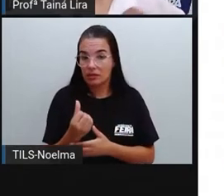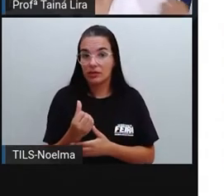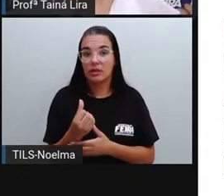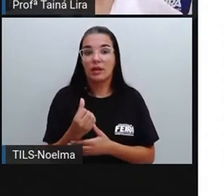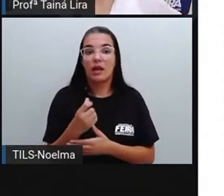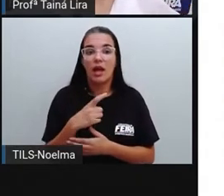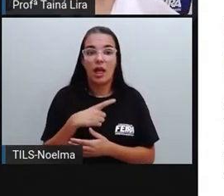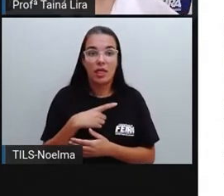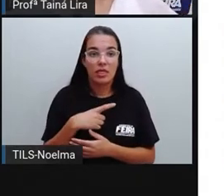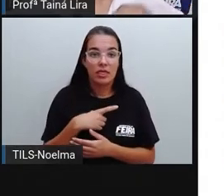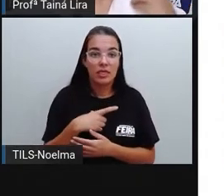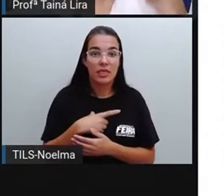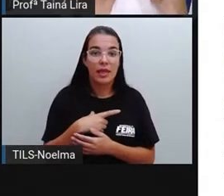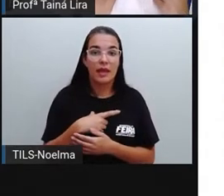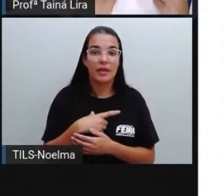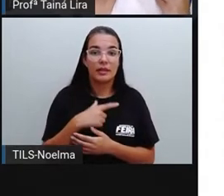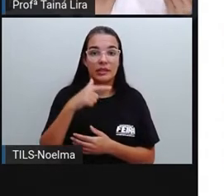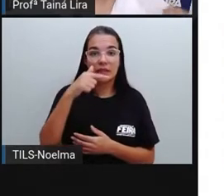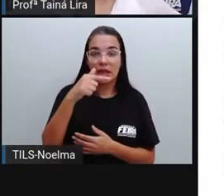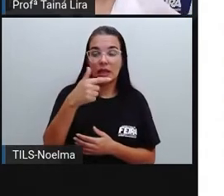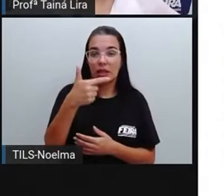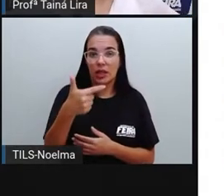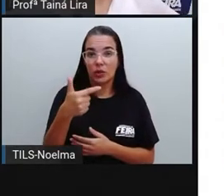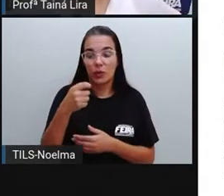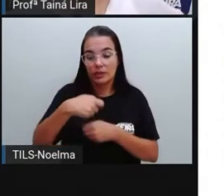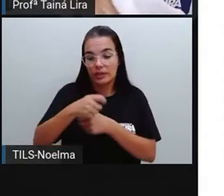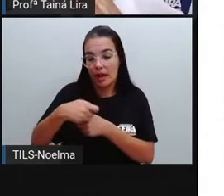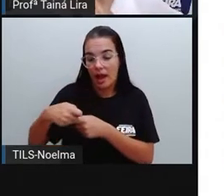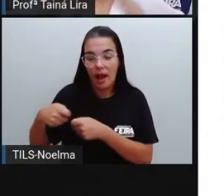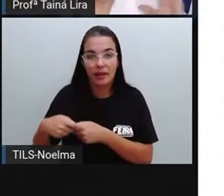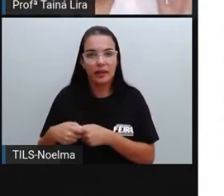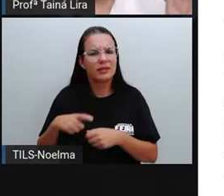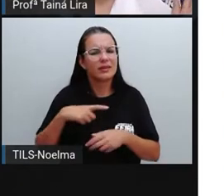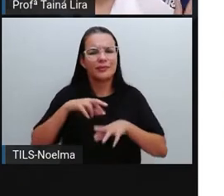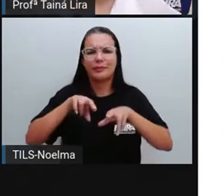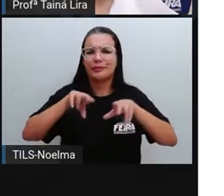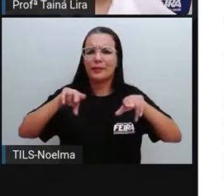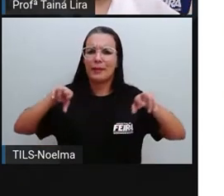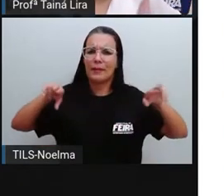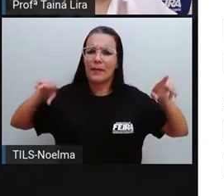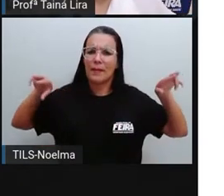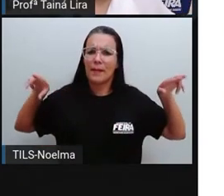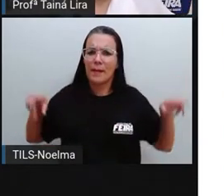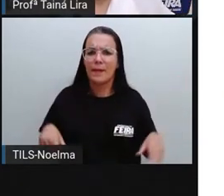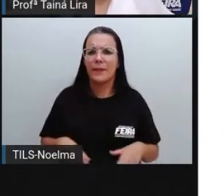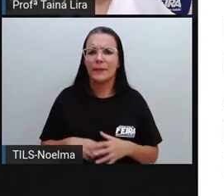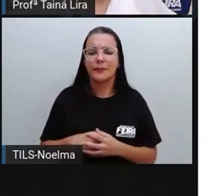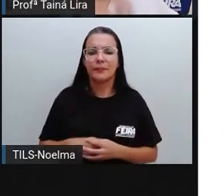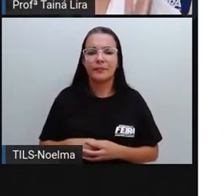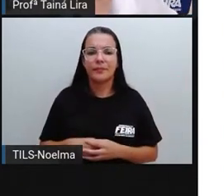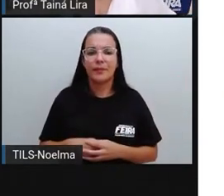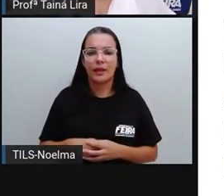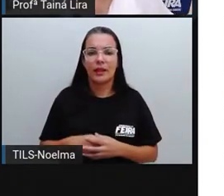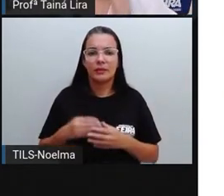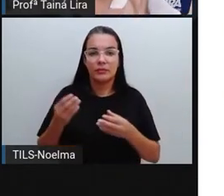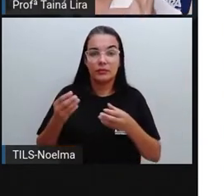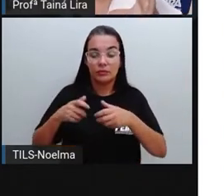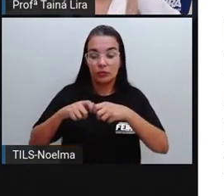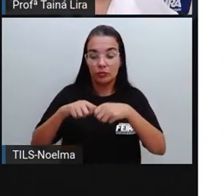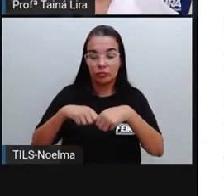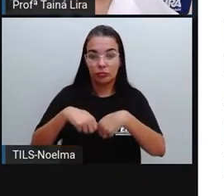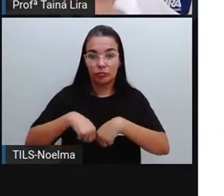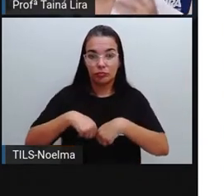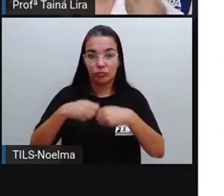cartas, existem baralhos com 78 cartas, existem vários tipos diferentes de baralho. Quem